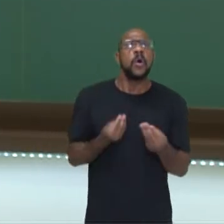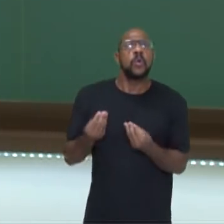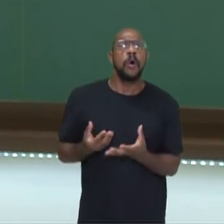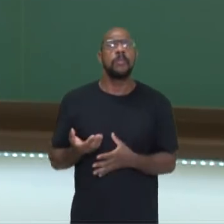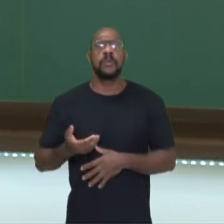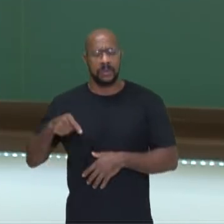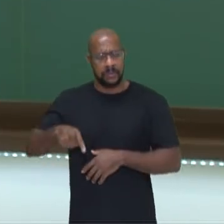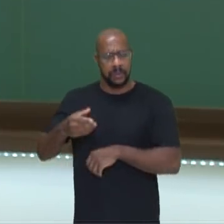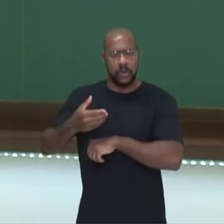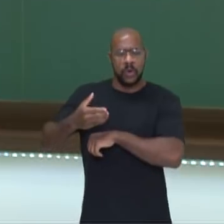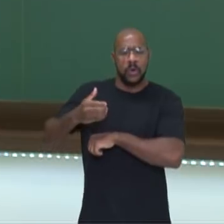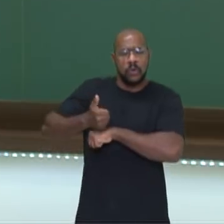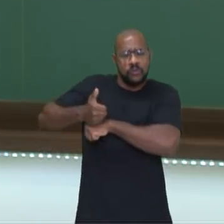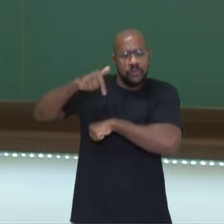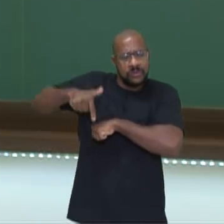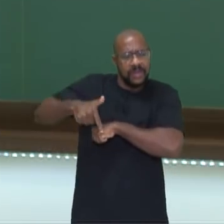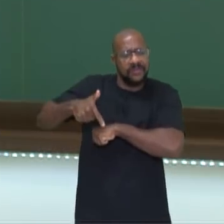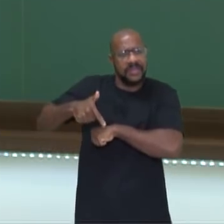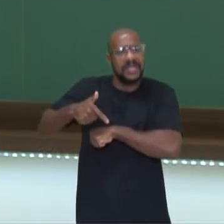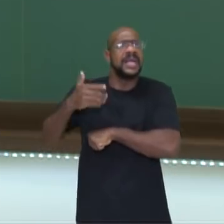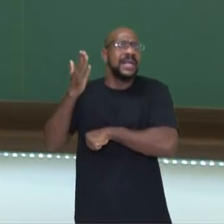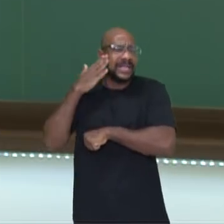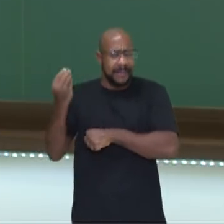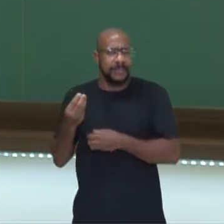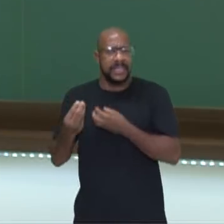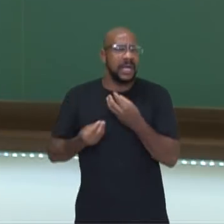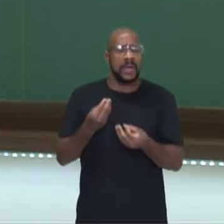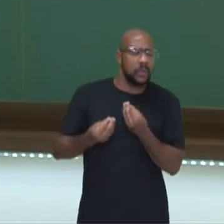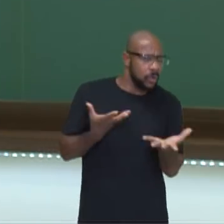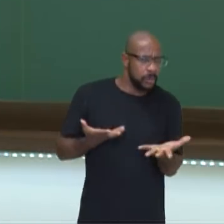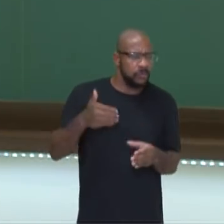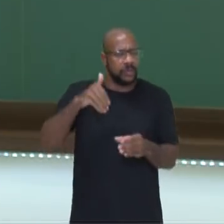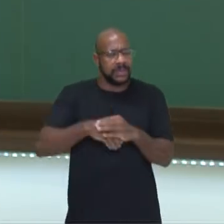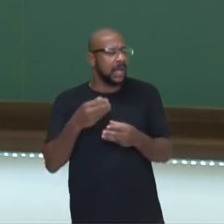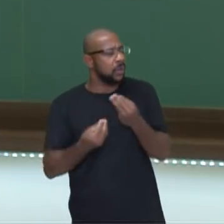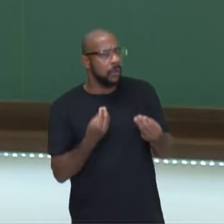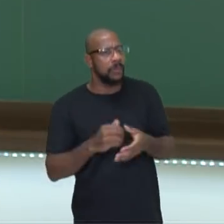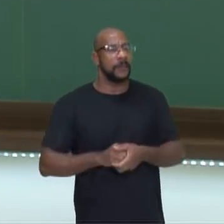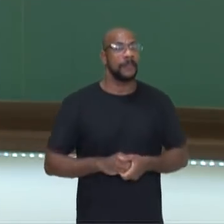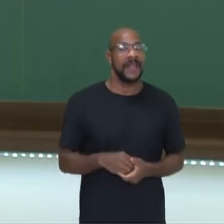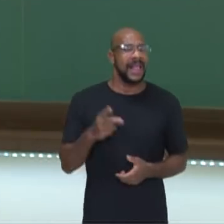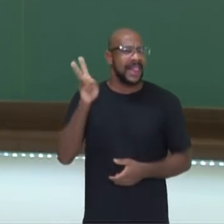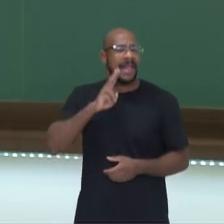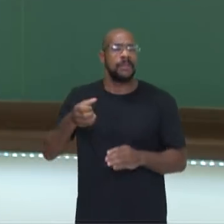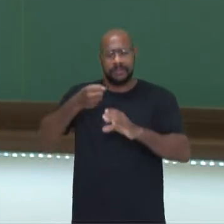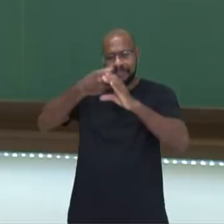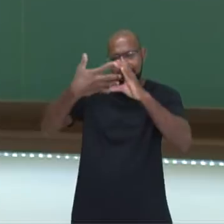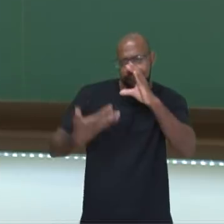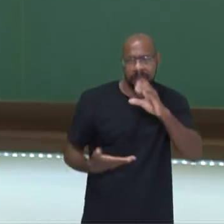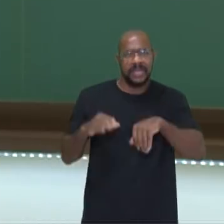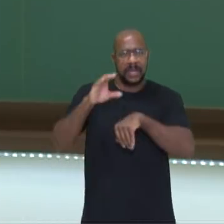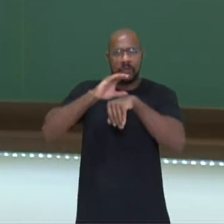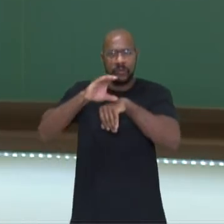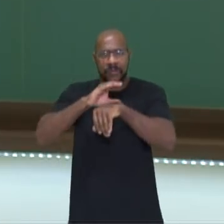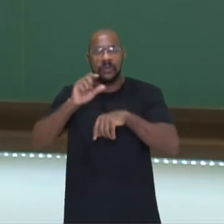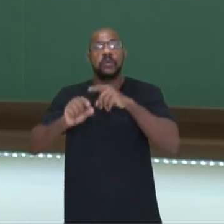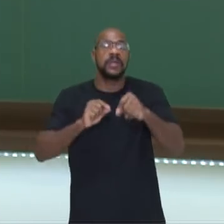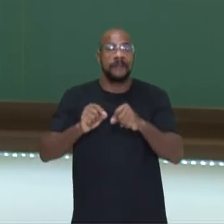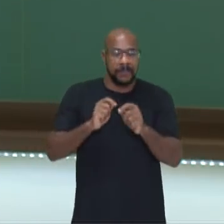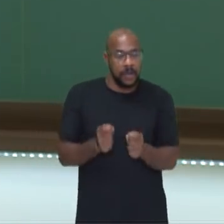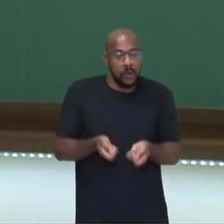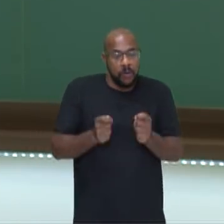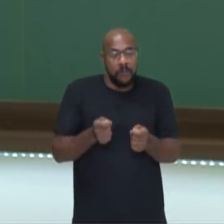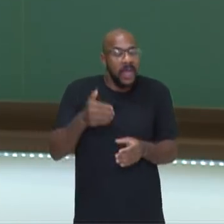ia realmente votar em quem o coronel solicitou? Lembre, uma das características da Constituição até então, o